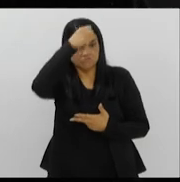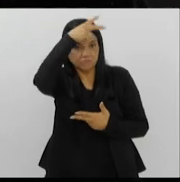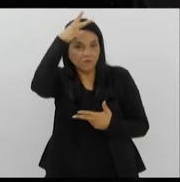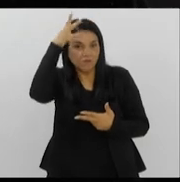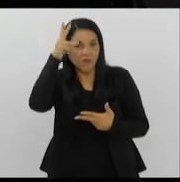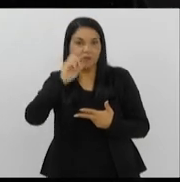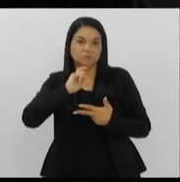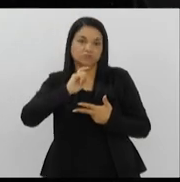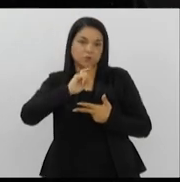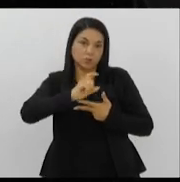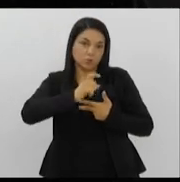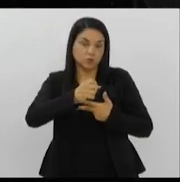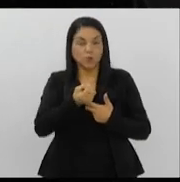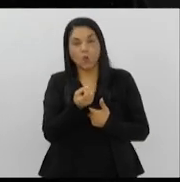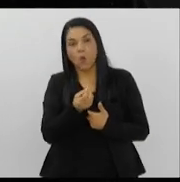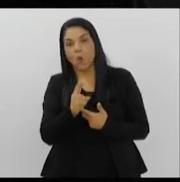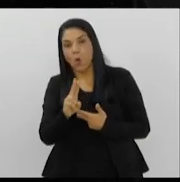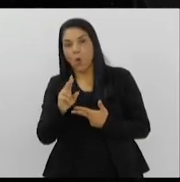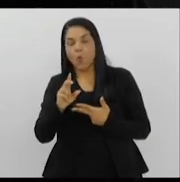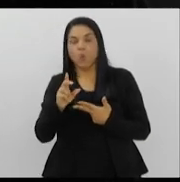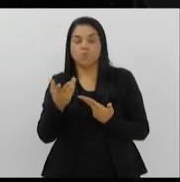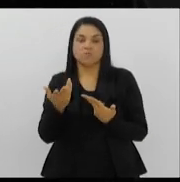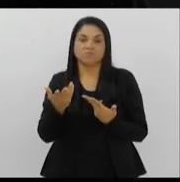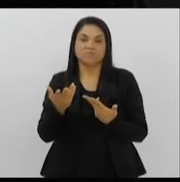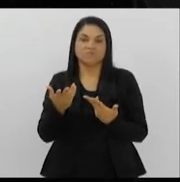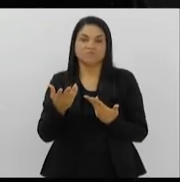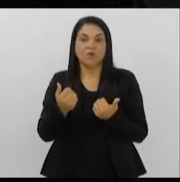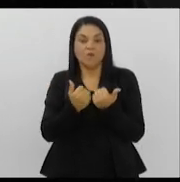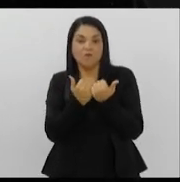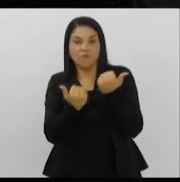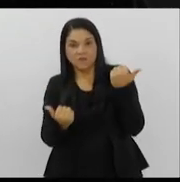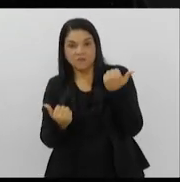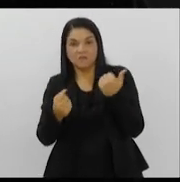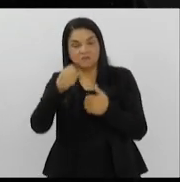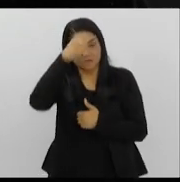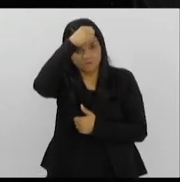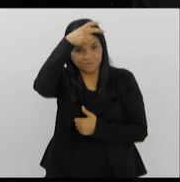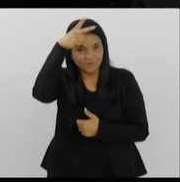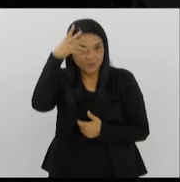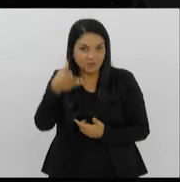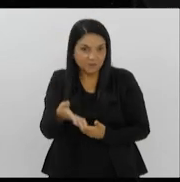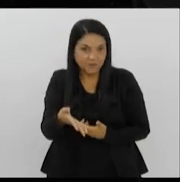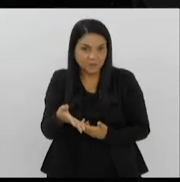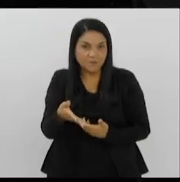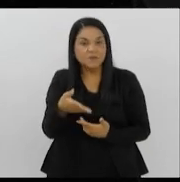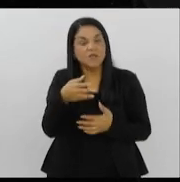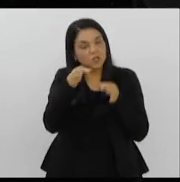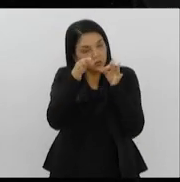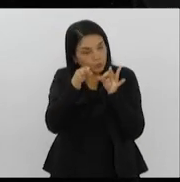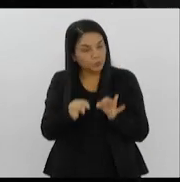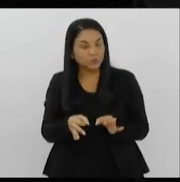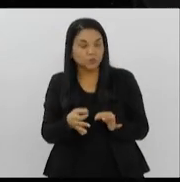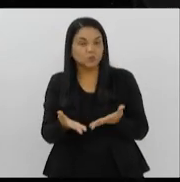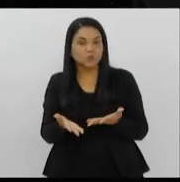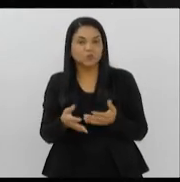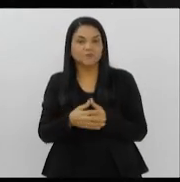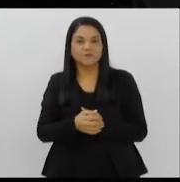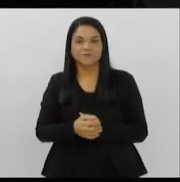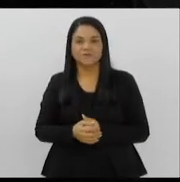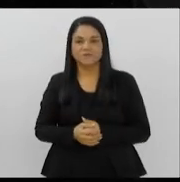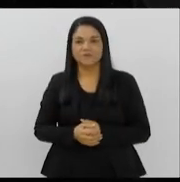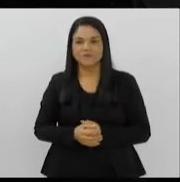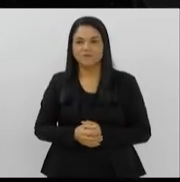municipal ou ser eleito vice no seu executivo municipal. É justo que isso